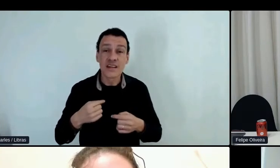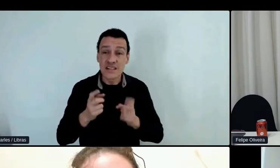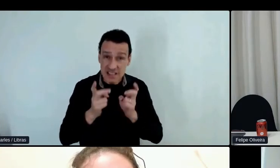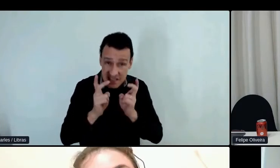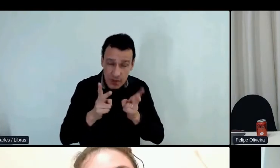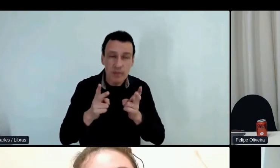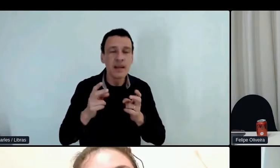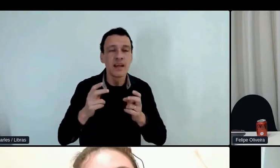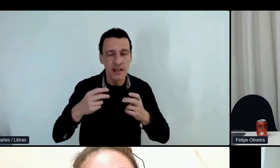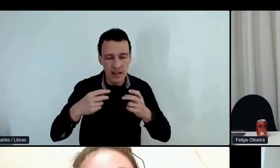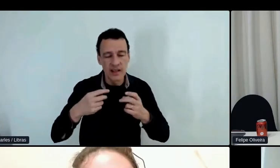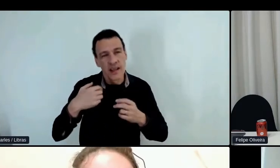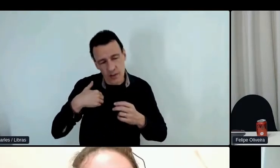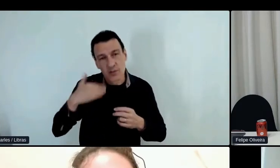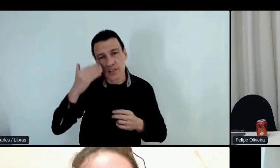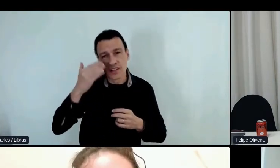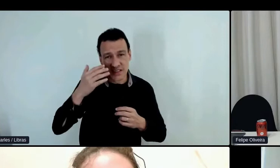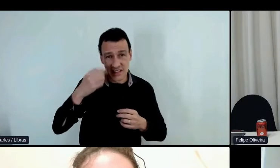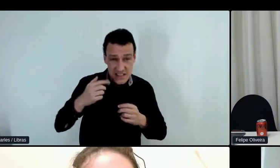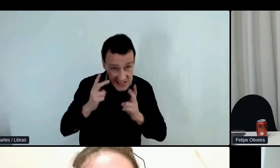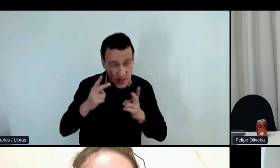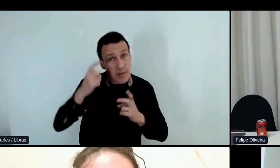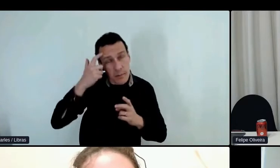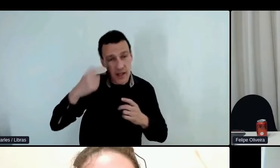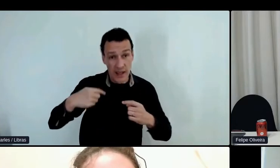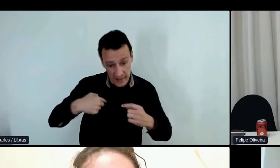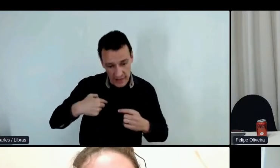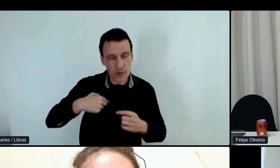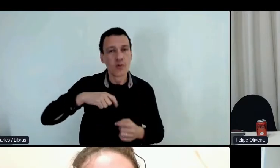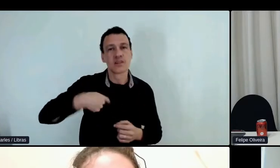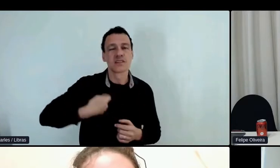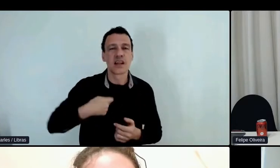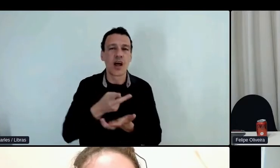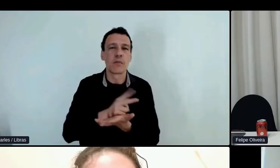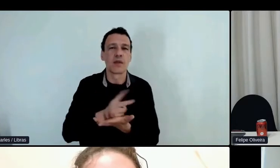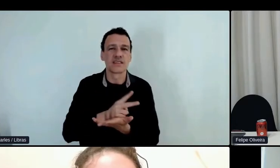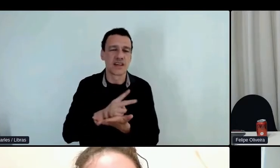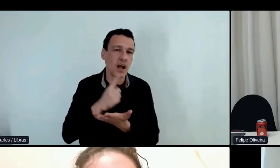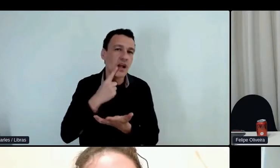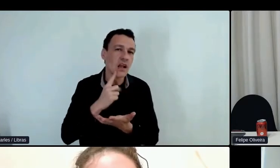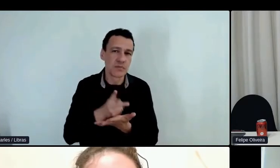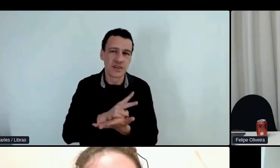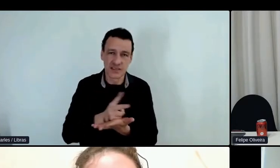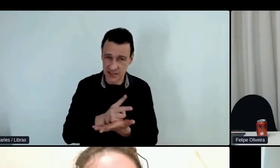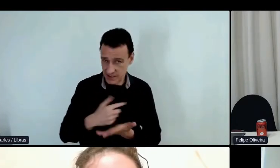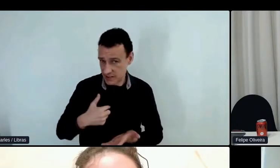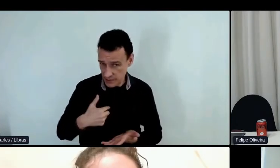me conhecendo por esse aspecto, mas era um ou outro. Na maior parte das vezes,